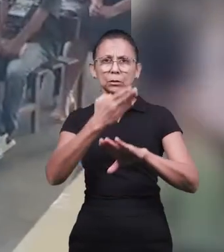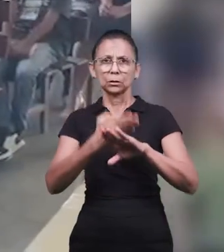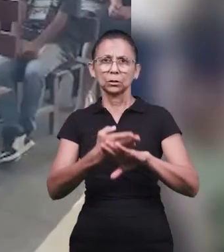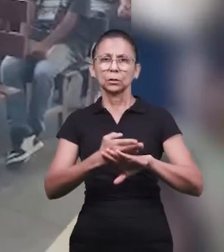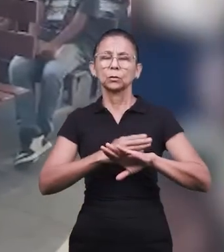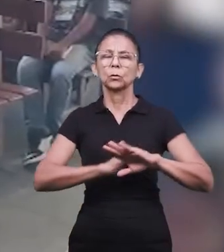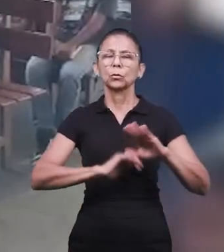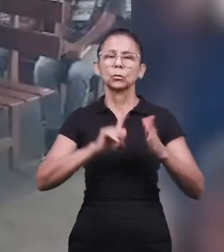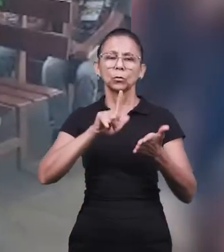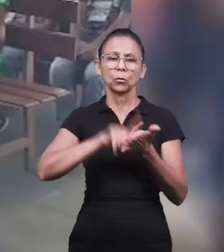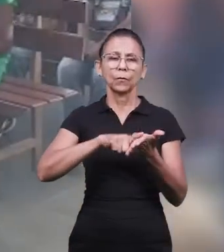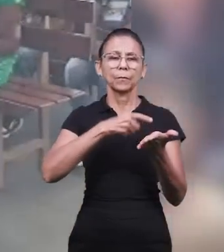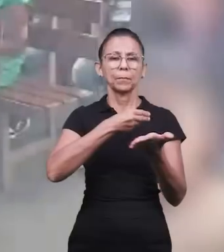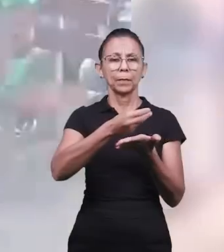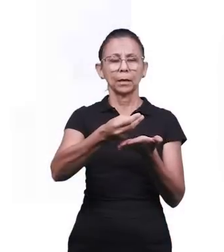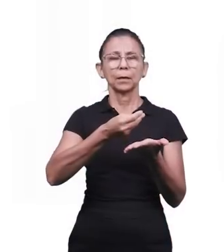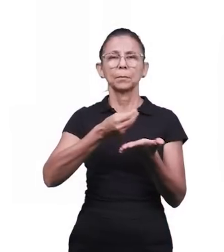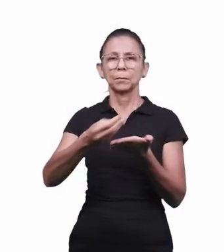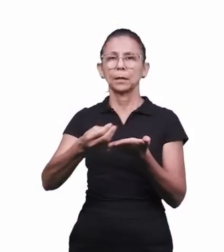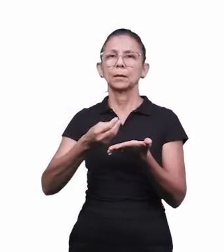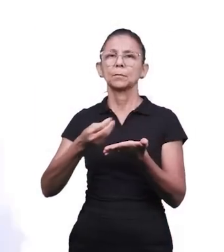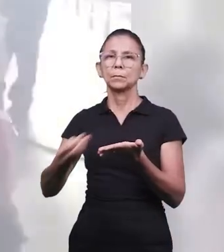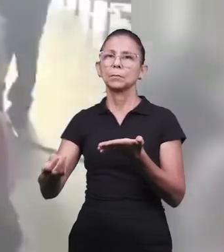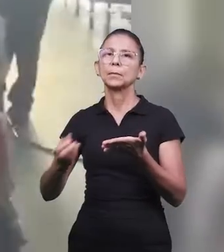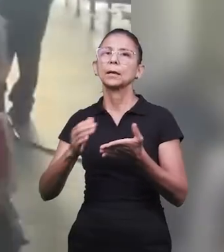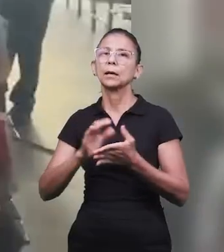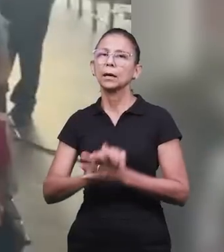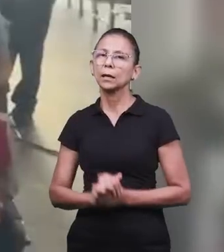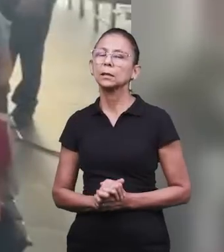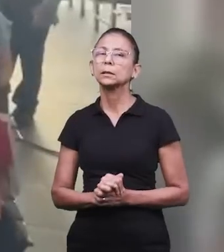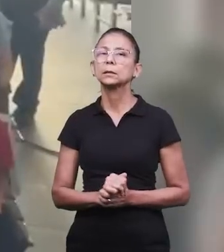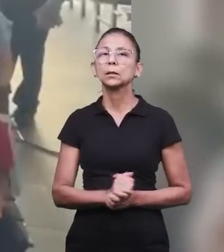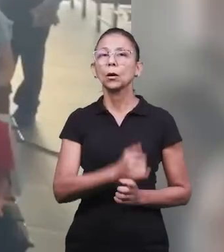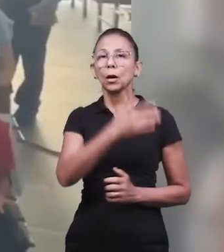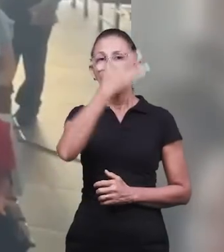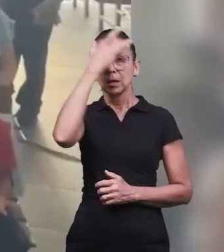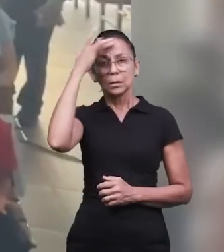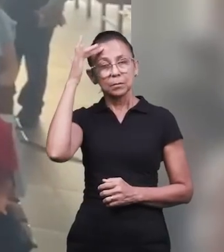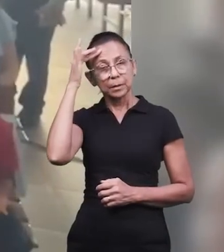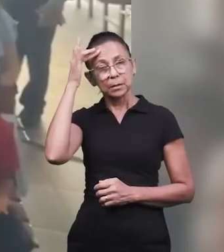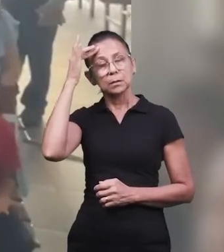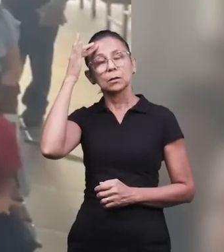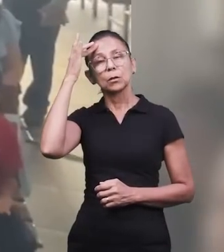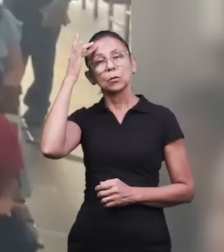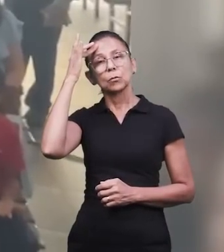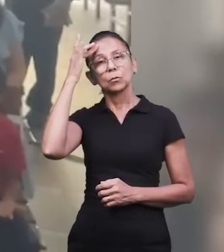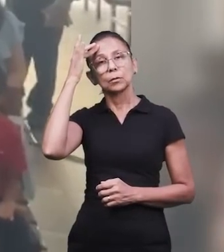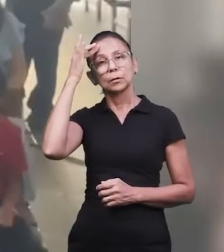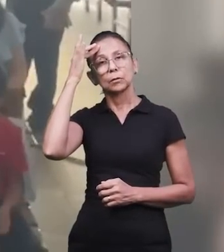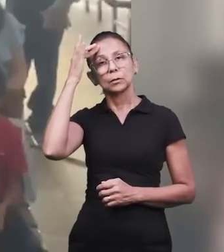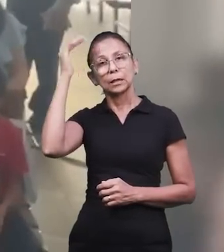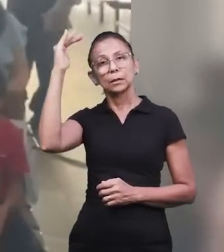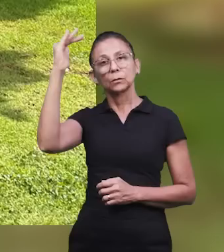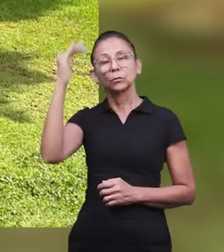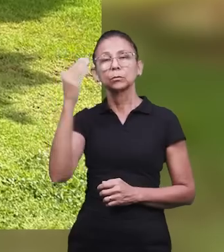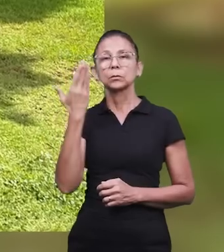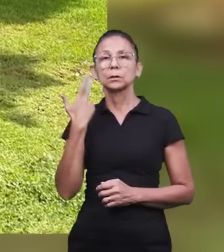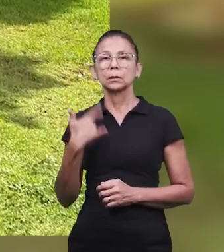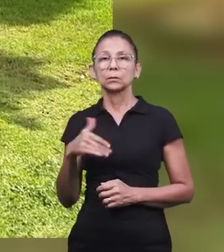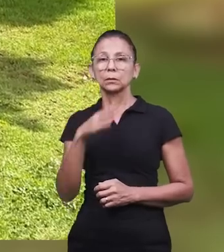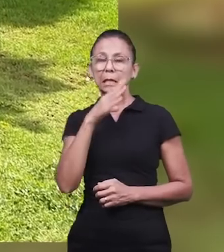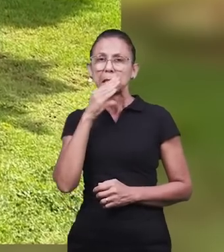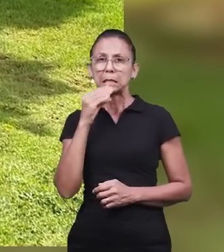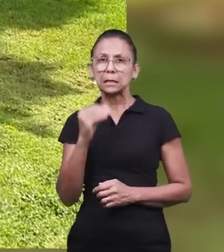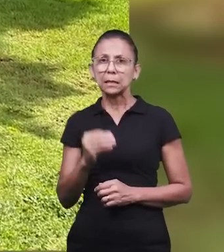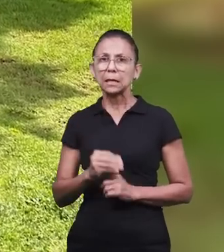seminário com a presença de 98 vidas, sendo 68 visitantes entre crianças, intermediários e adolescentes. Já na